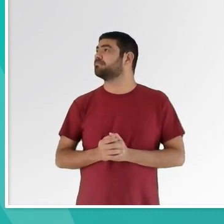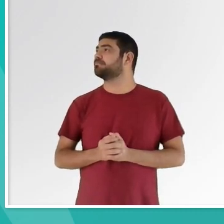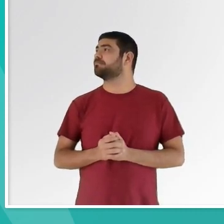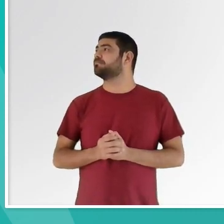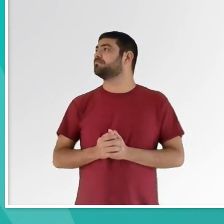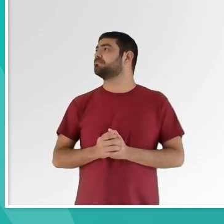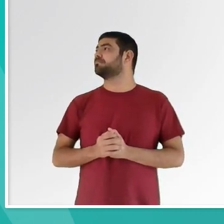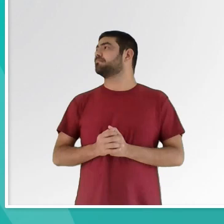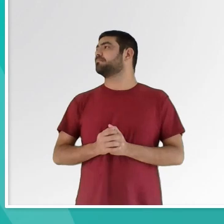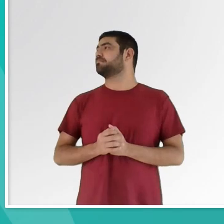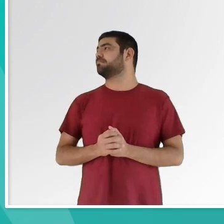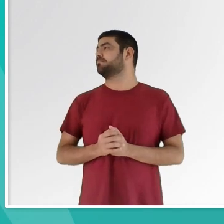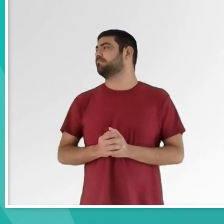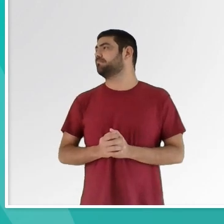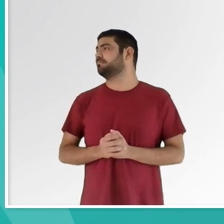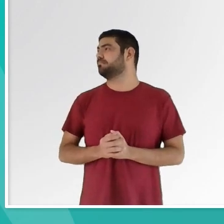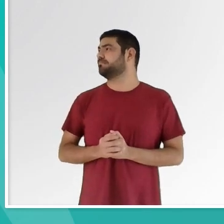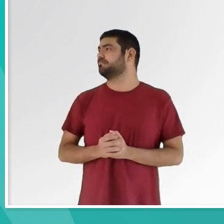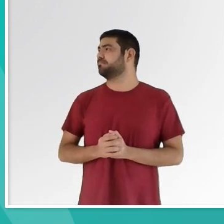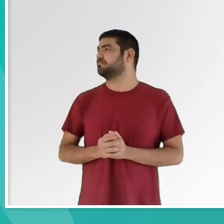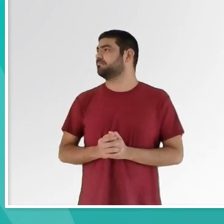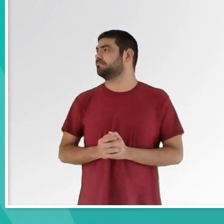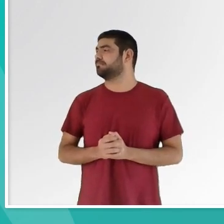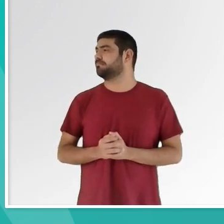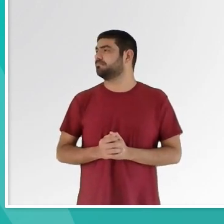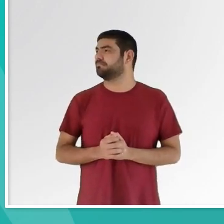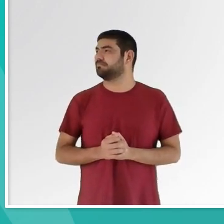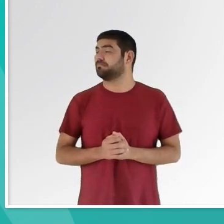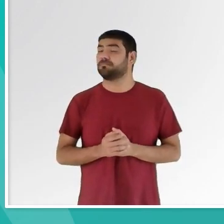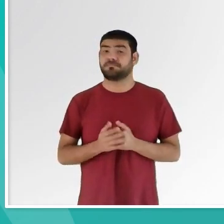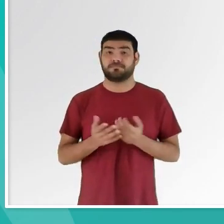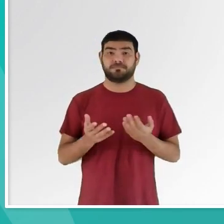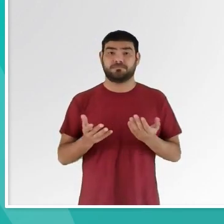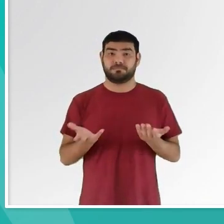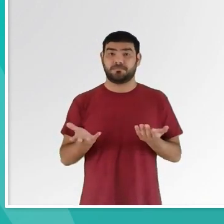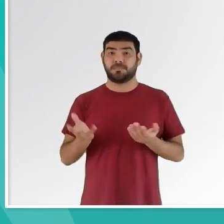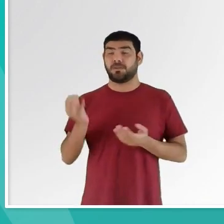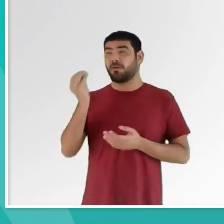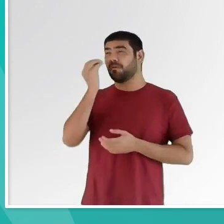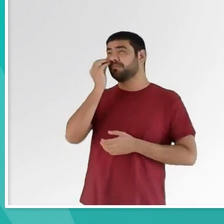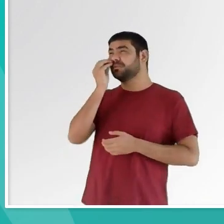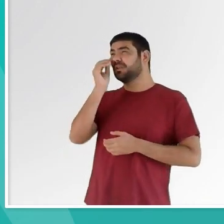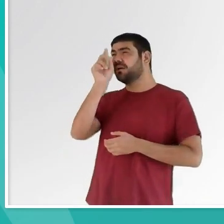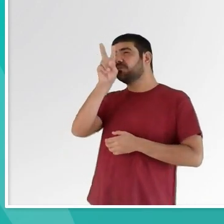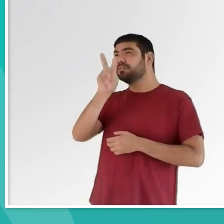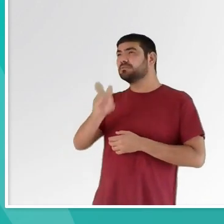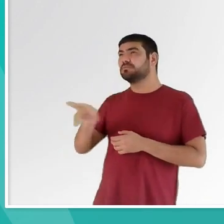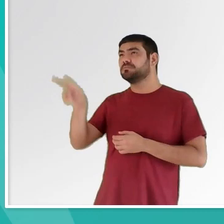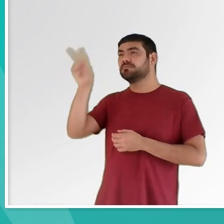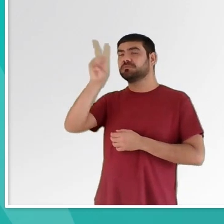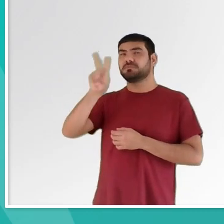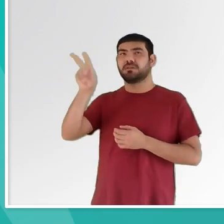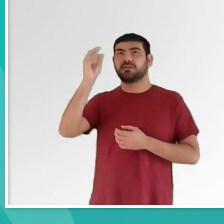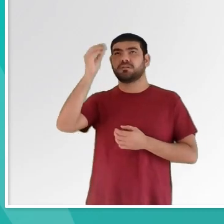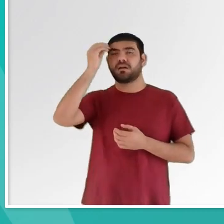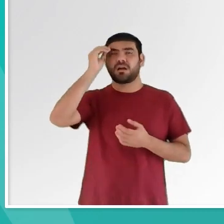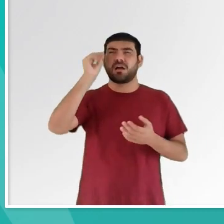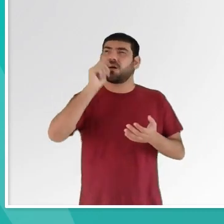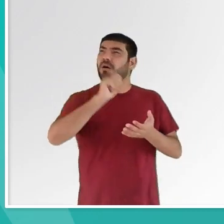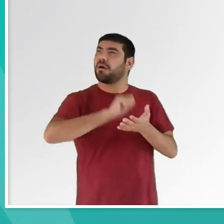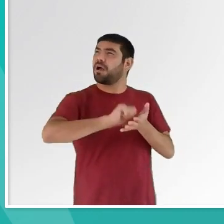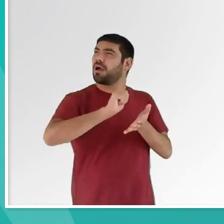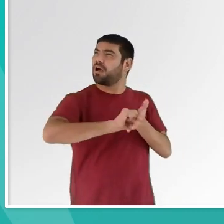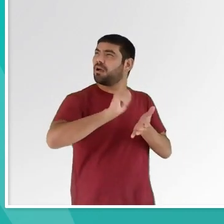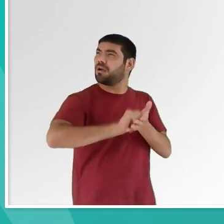e destreza nos traços. Então, ele está observando e vai colocando no papel. E ele vai